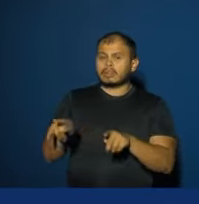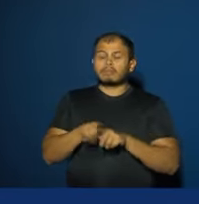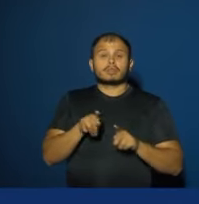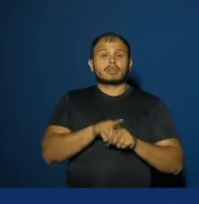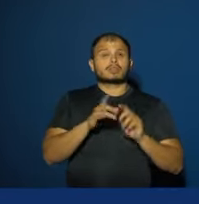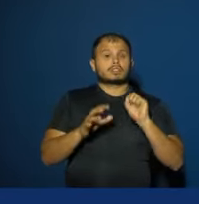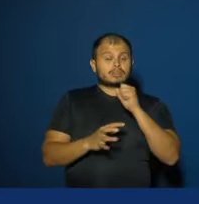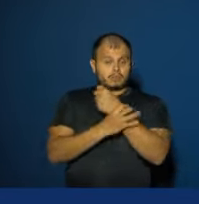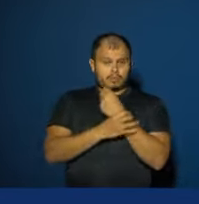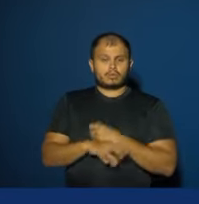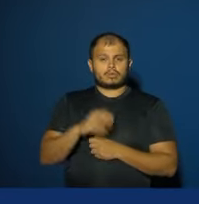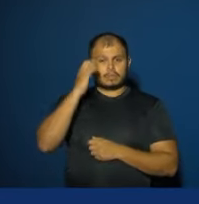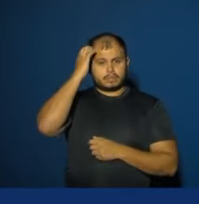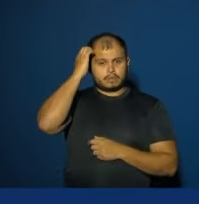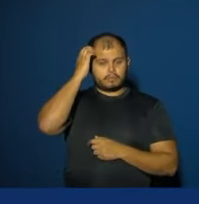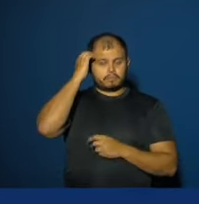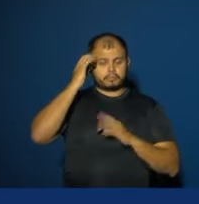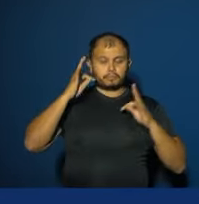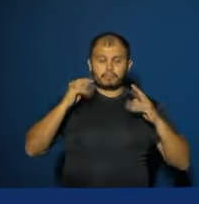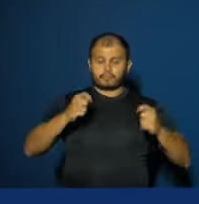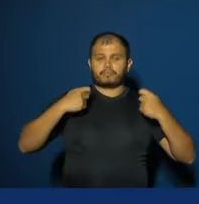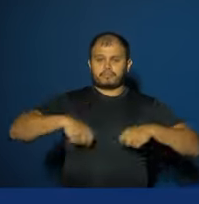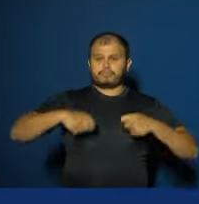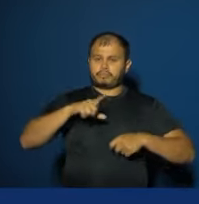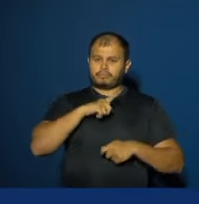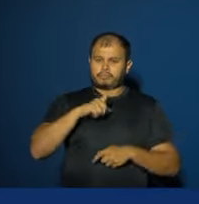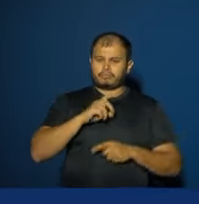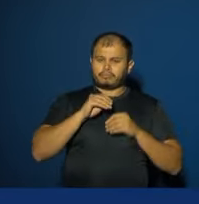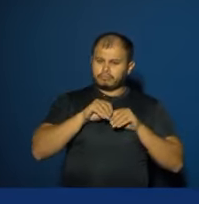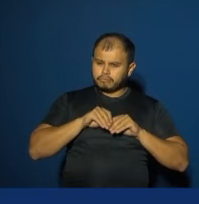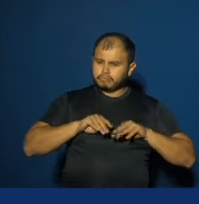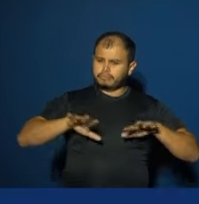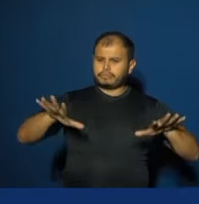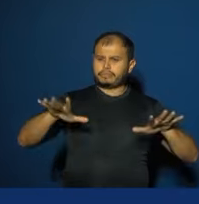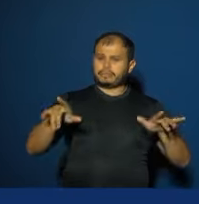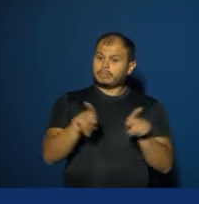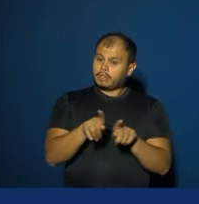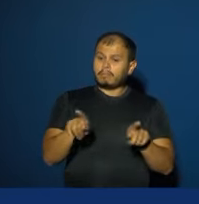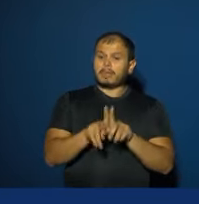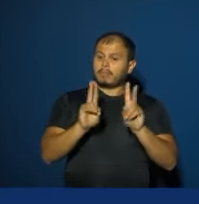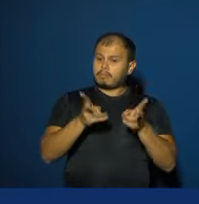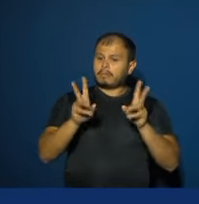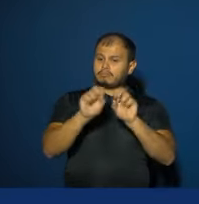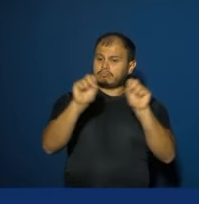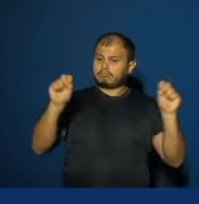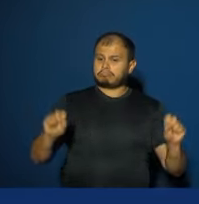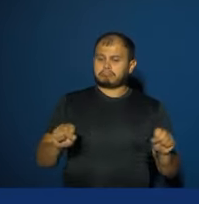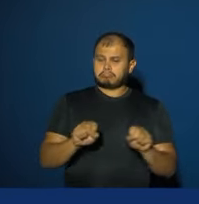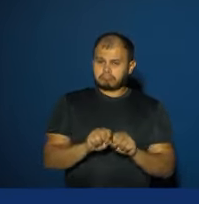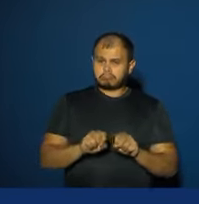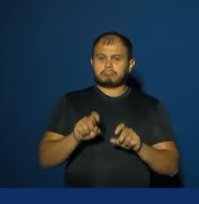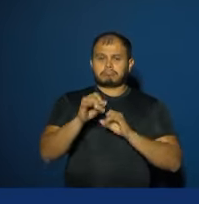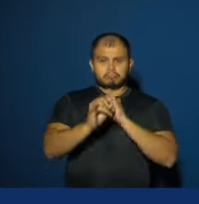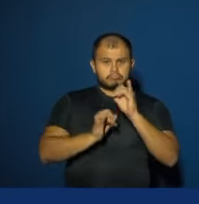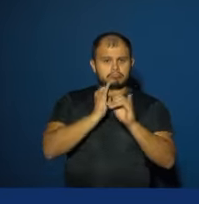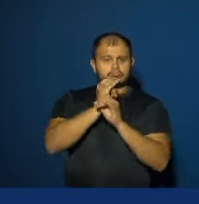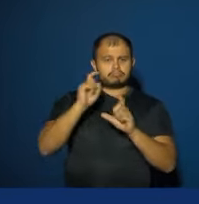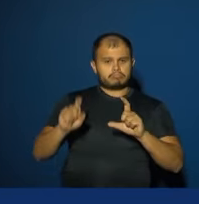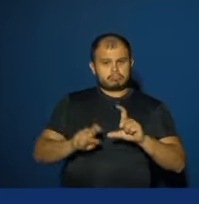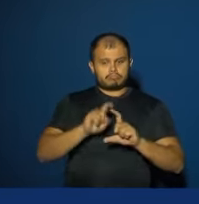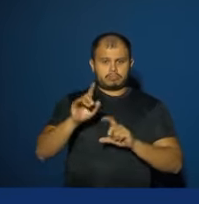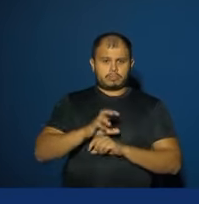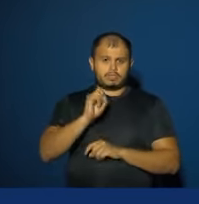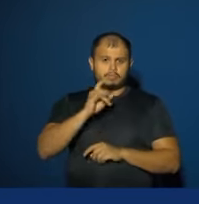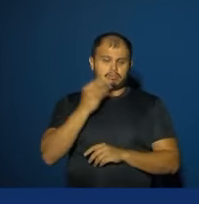nosso Business a gente tem que tá ligado no que tá acontecendo inclusive nas plataformas digitais tá então eh se a gente tem que colocar